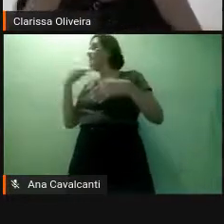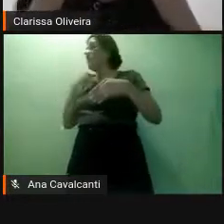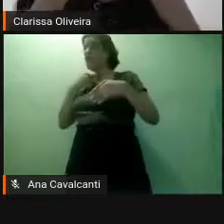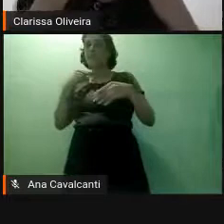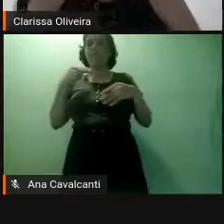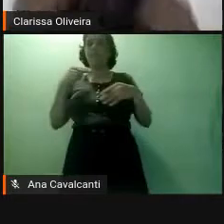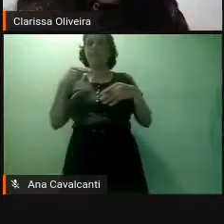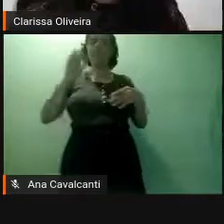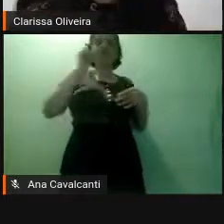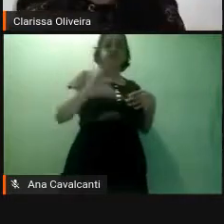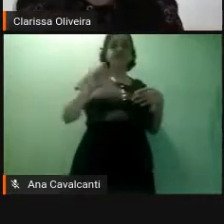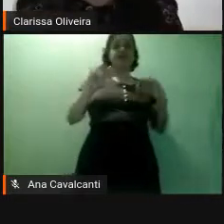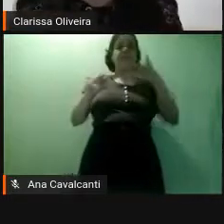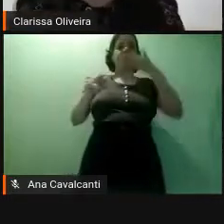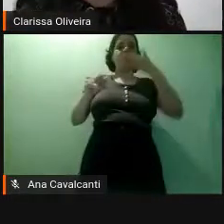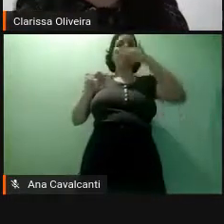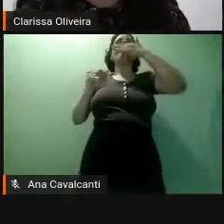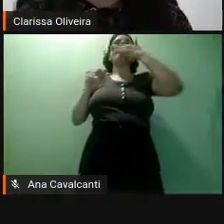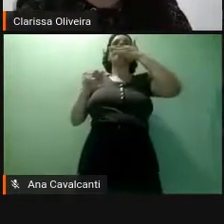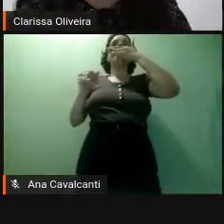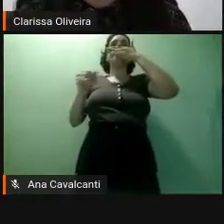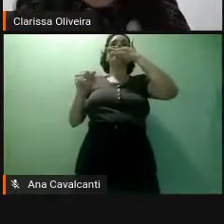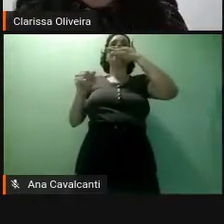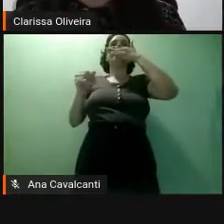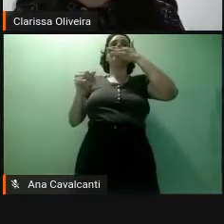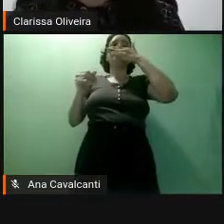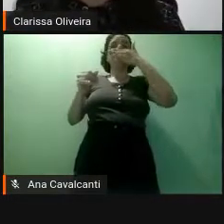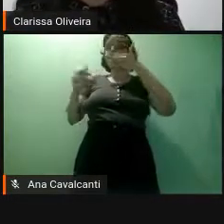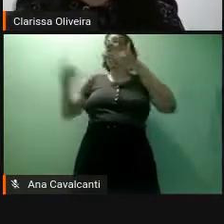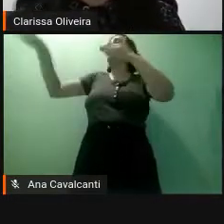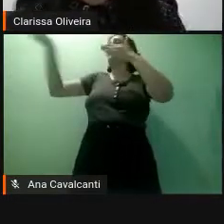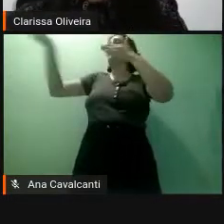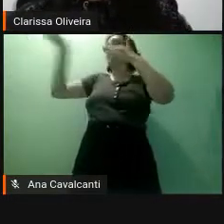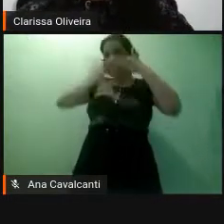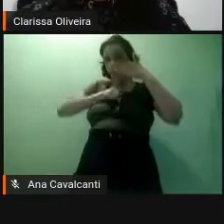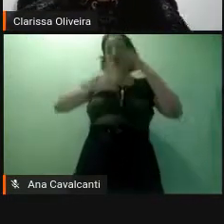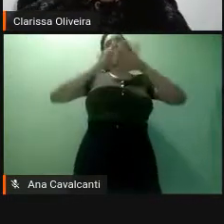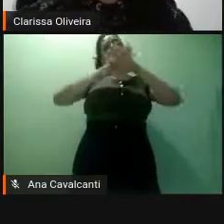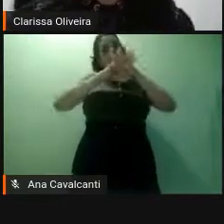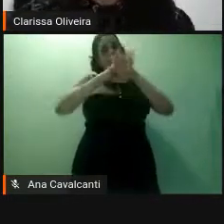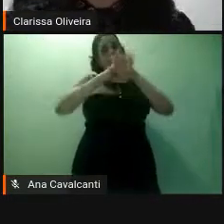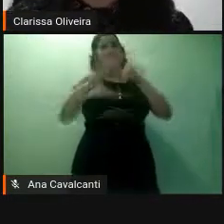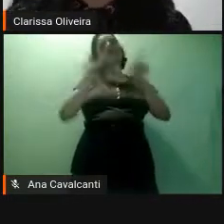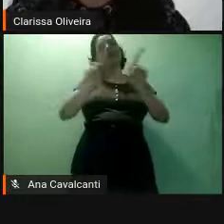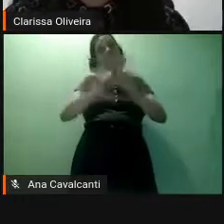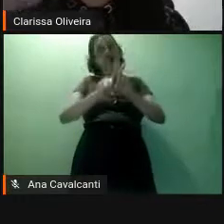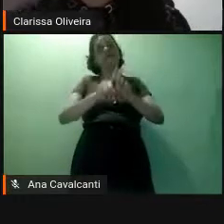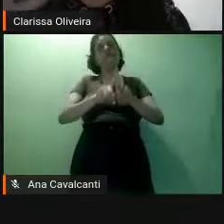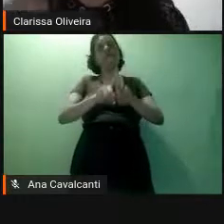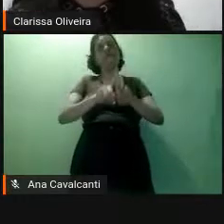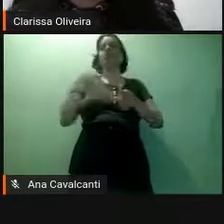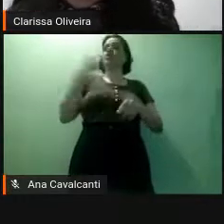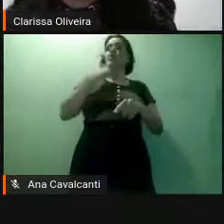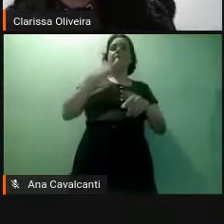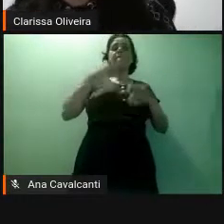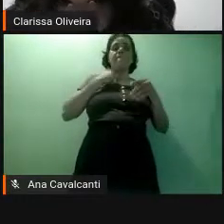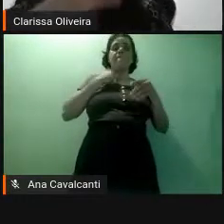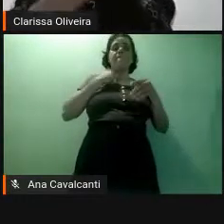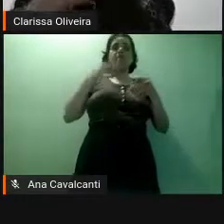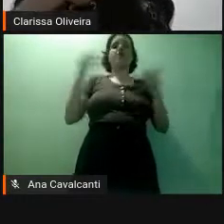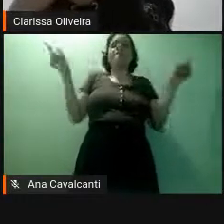ficar na boca, não vai servir para nada, eu vou me contaminar dessa maneira. Então, ela não pode nem ser tão